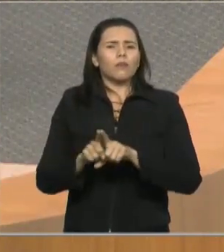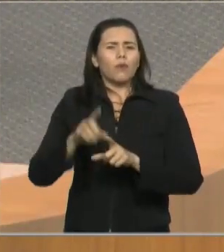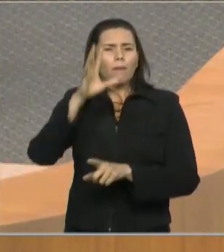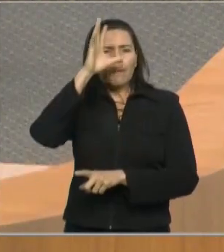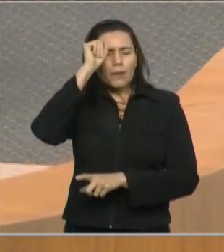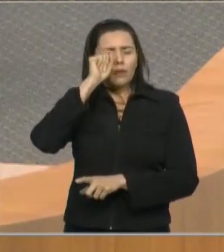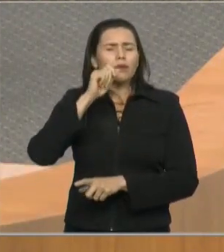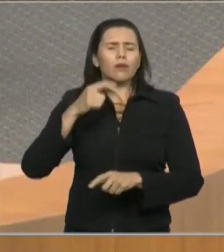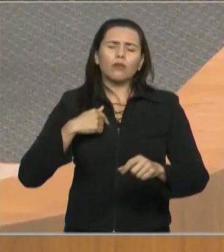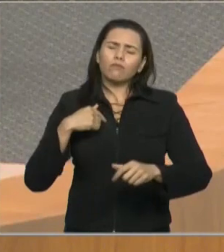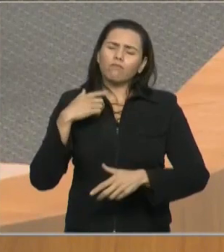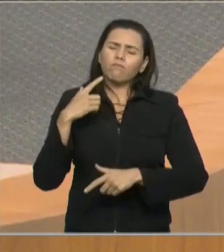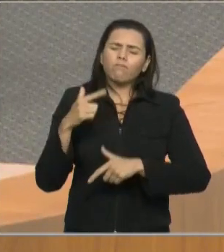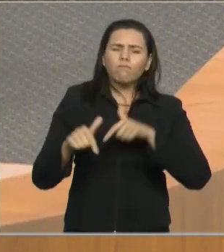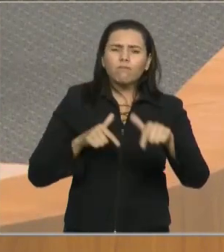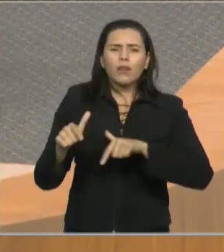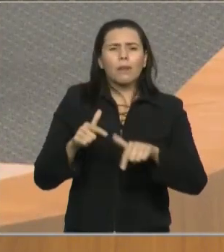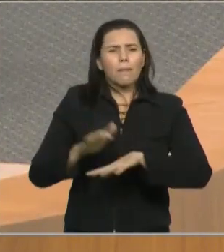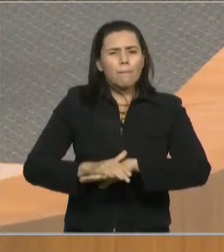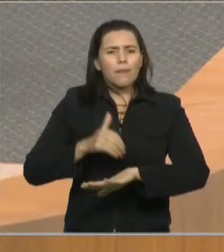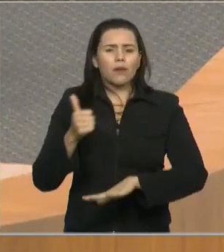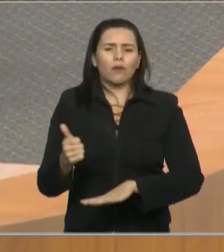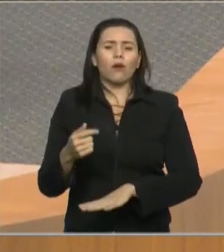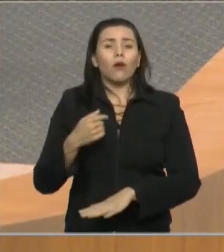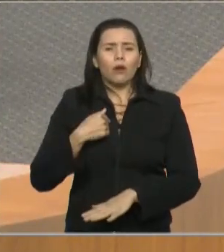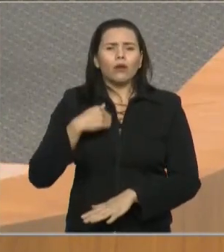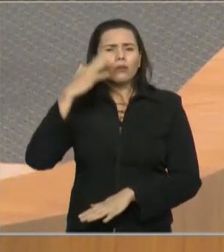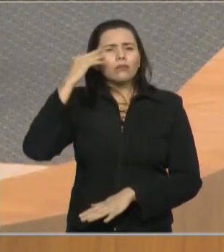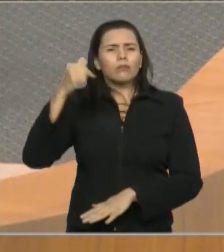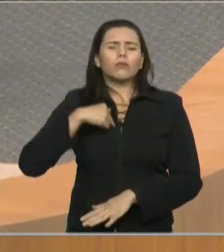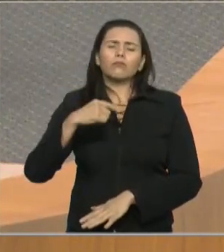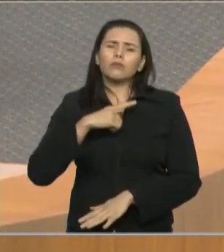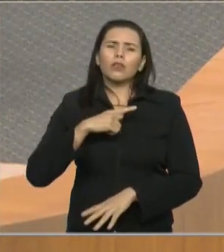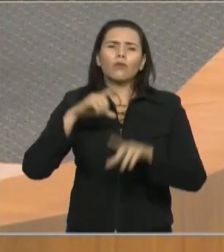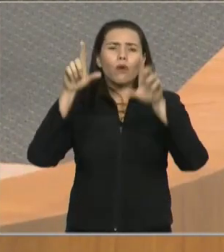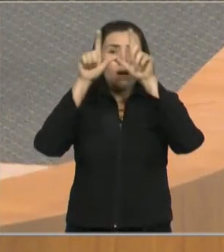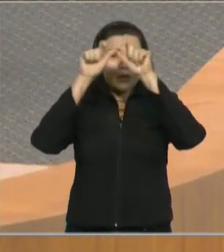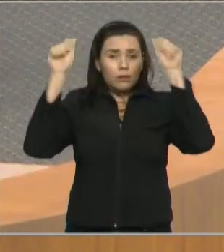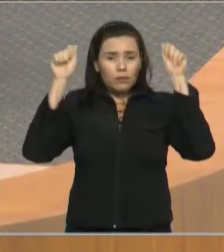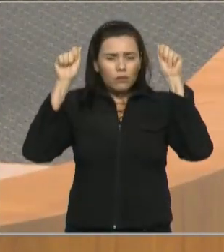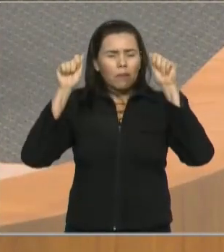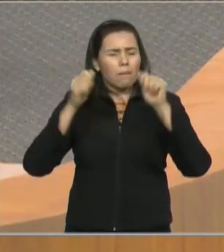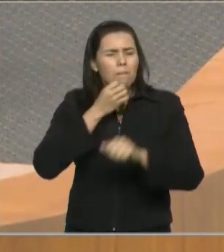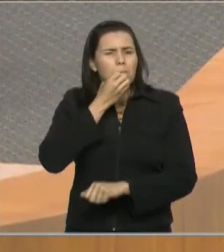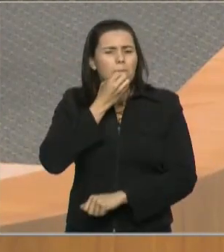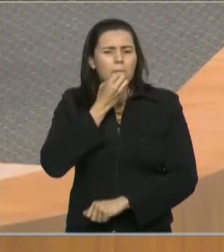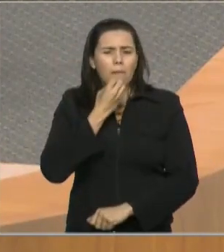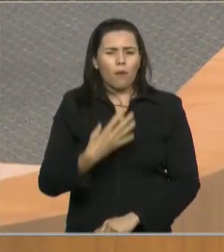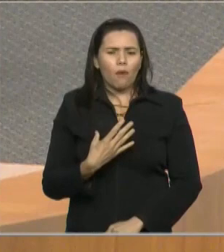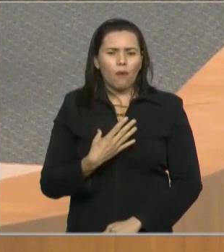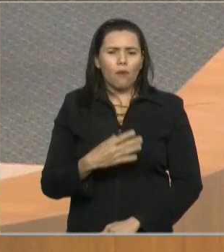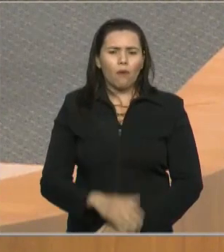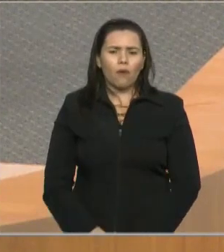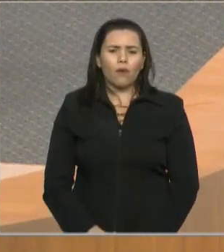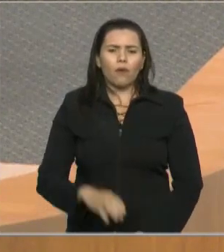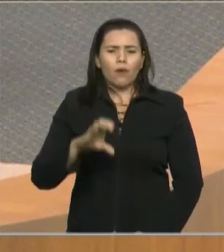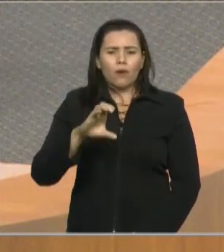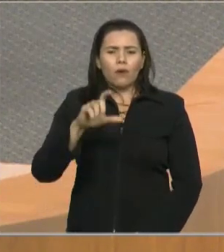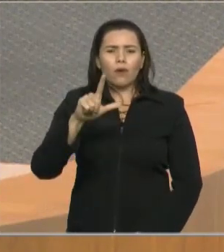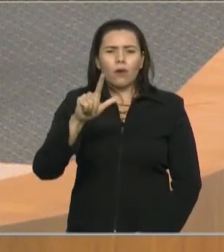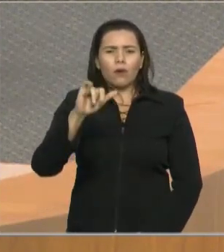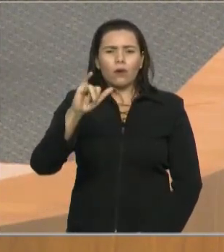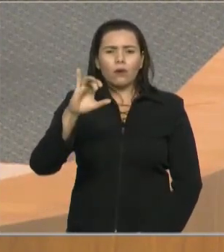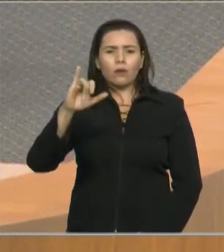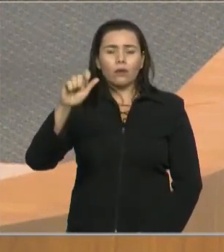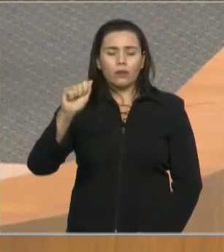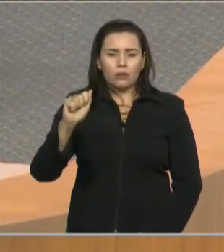excelentes assessores e, diga-se de passagem, não menosprezando os demais, mas maravilhosos assessores, como é o caso da Clícia Valéria Leite,